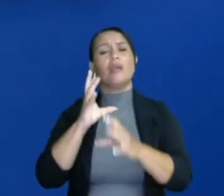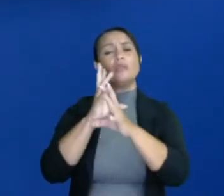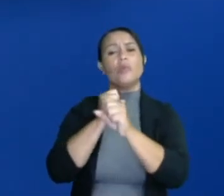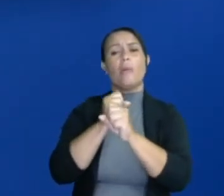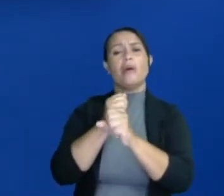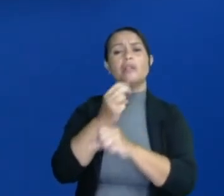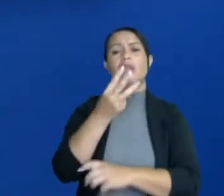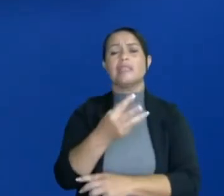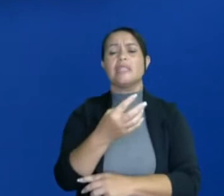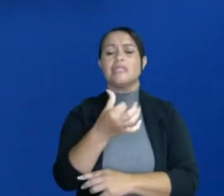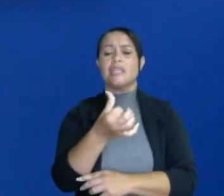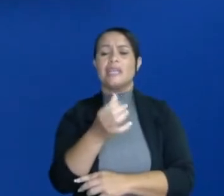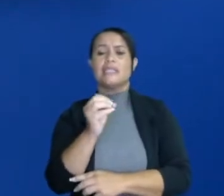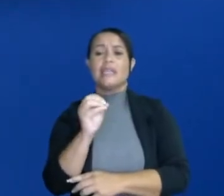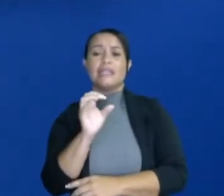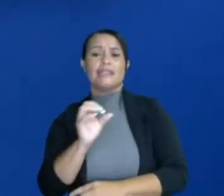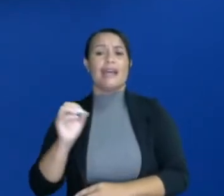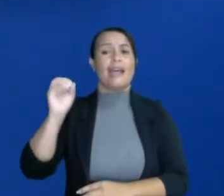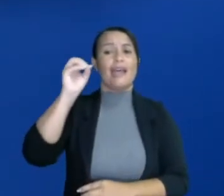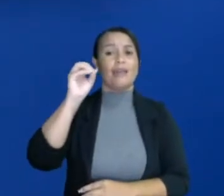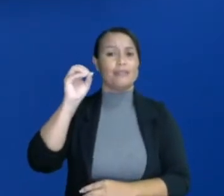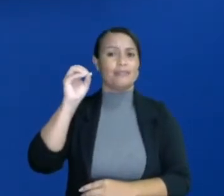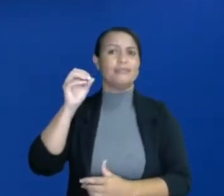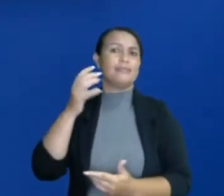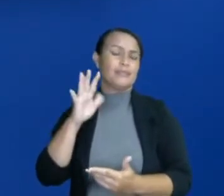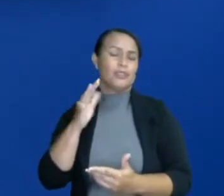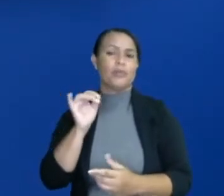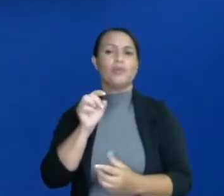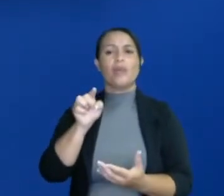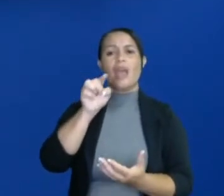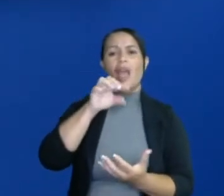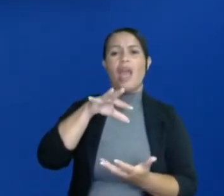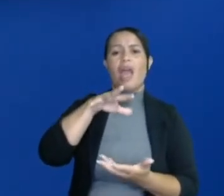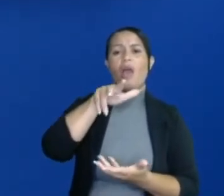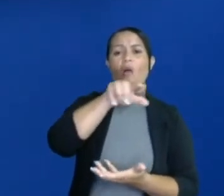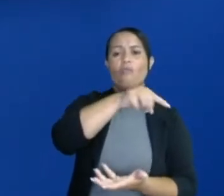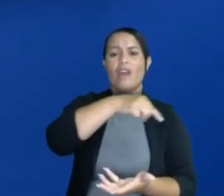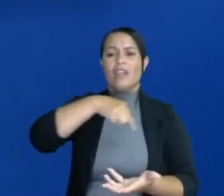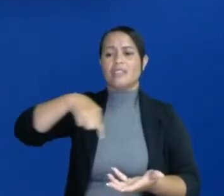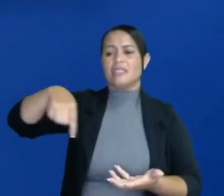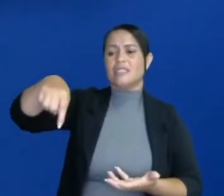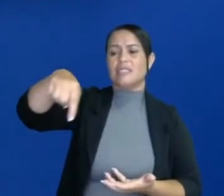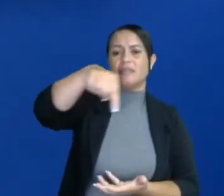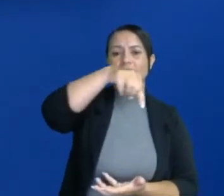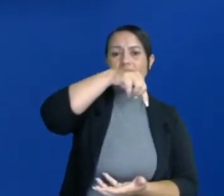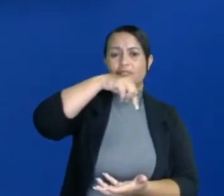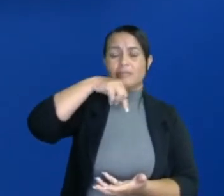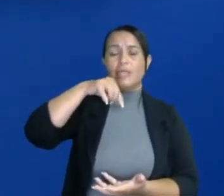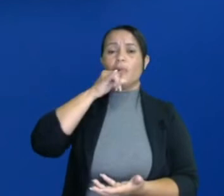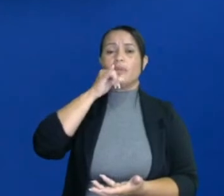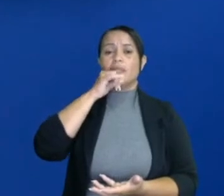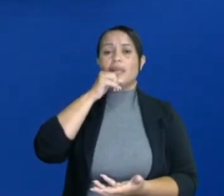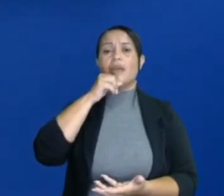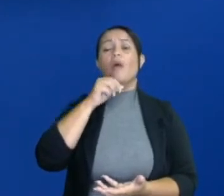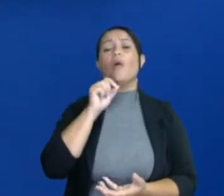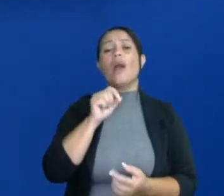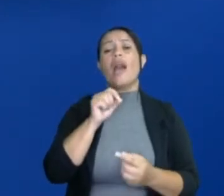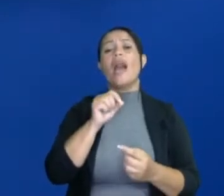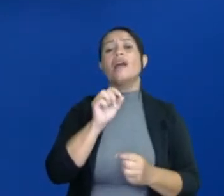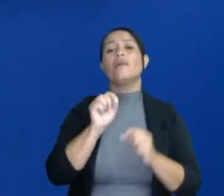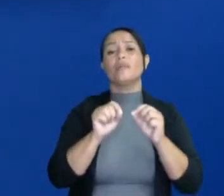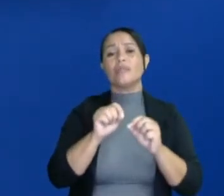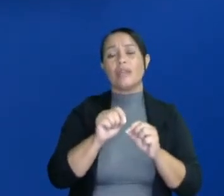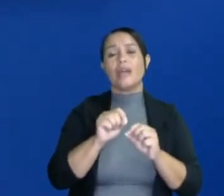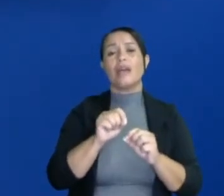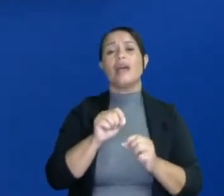caso, 360 graus, que corresponderia, né, à circunferência terrestre, tá? Então lembra, os paralelos são as linhas horizontais